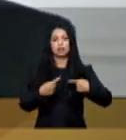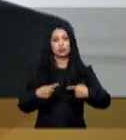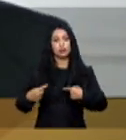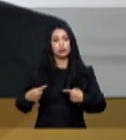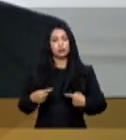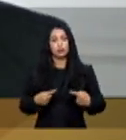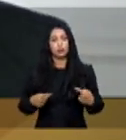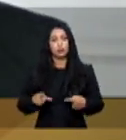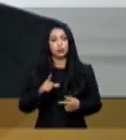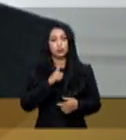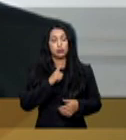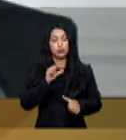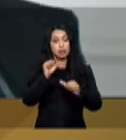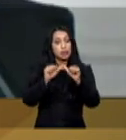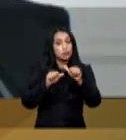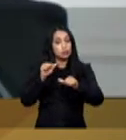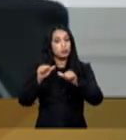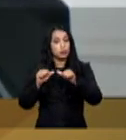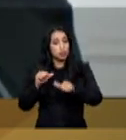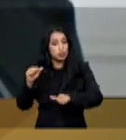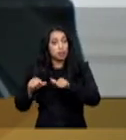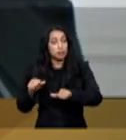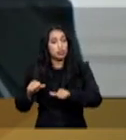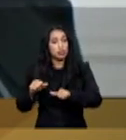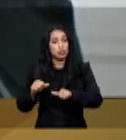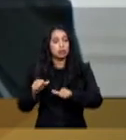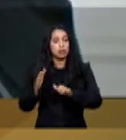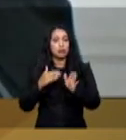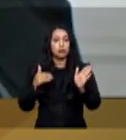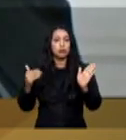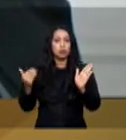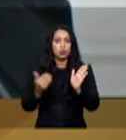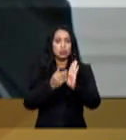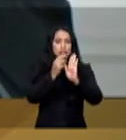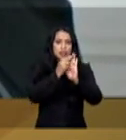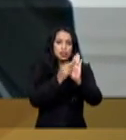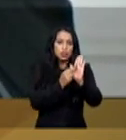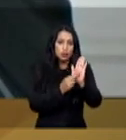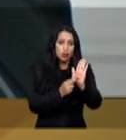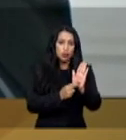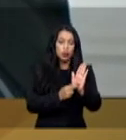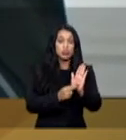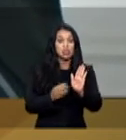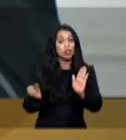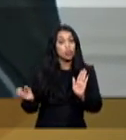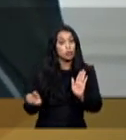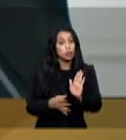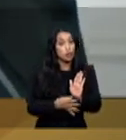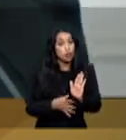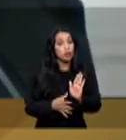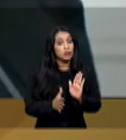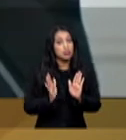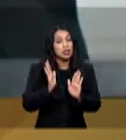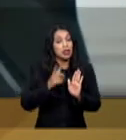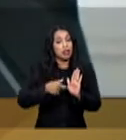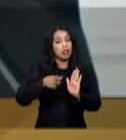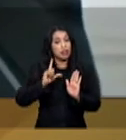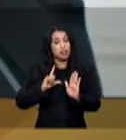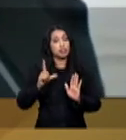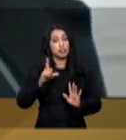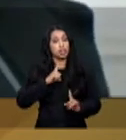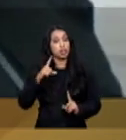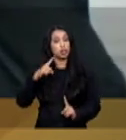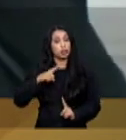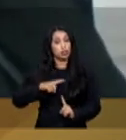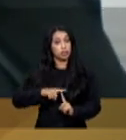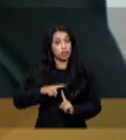a promulgação dessa alteração, todas as condutas, as novas condutas criadas, elas já eram tipificadas